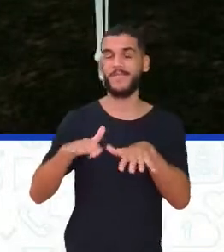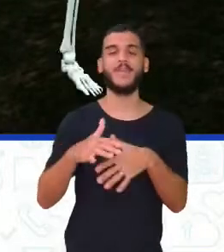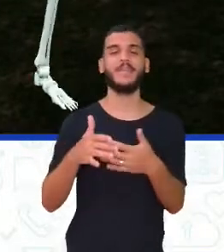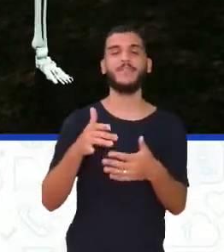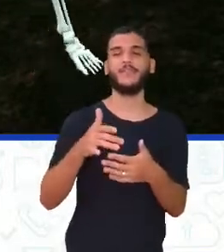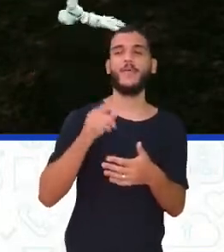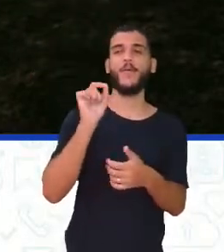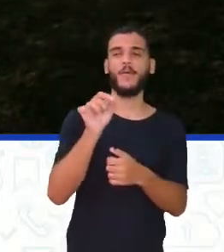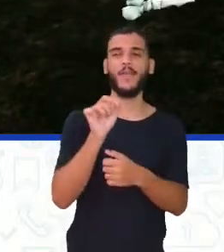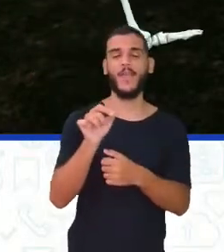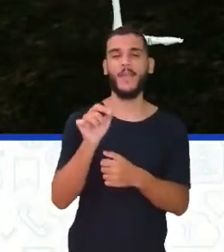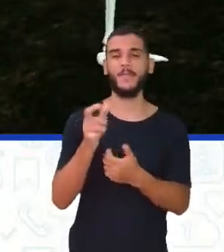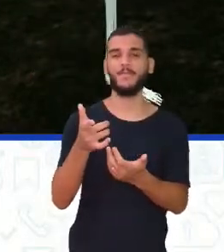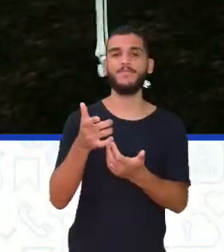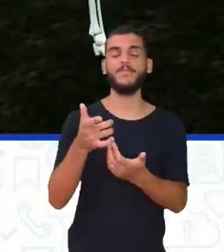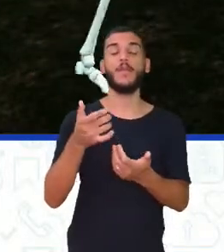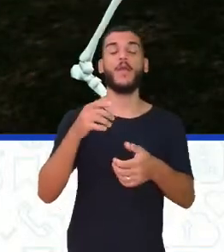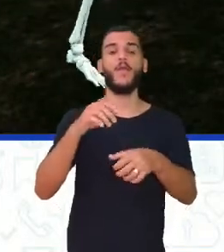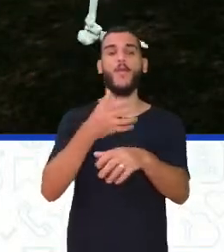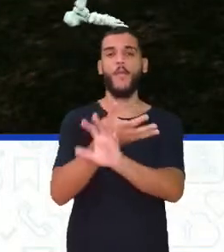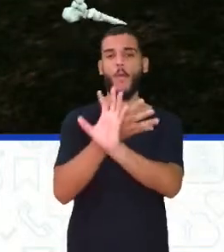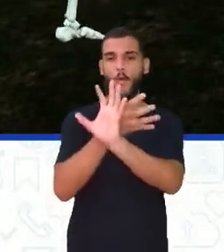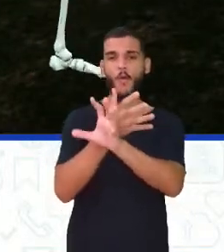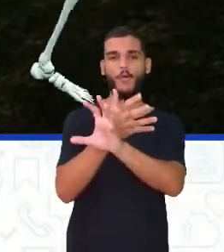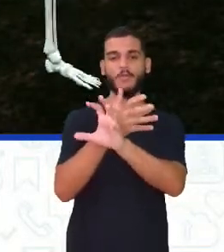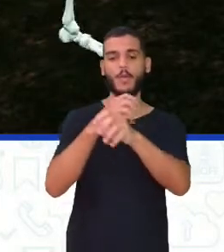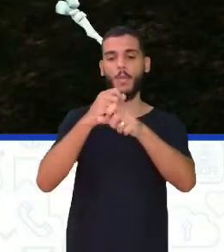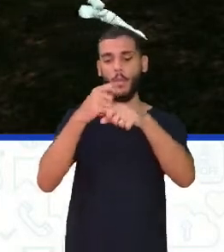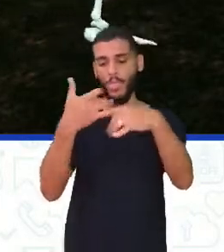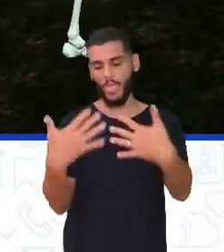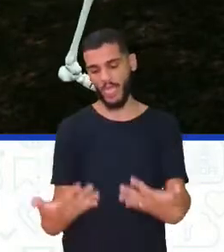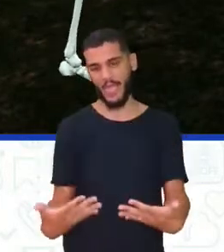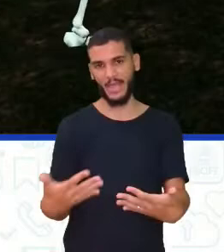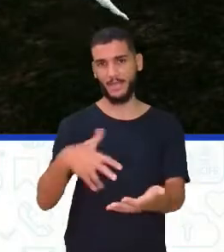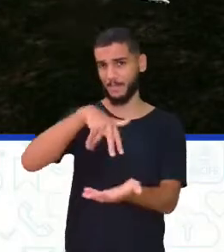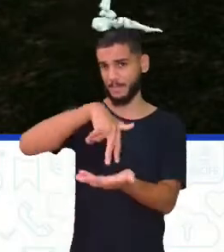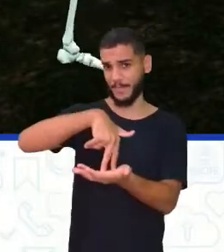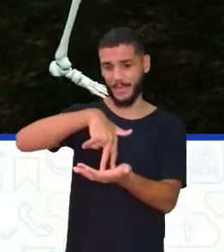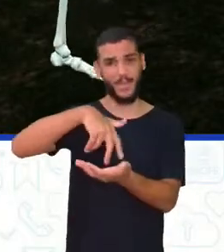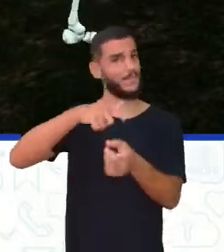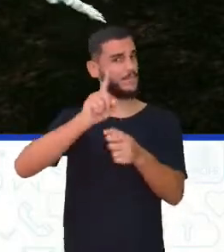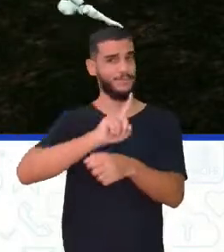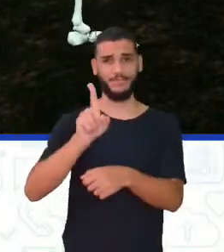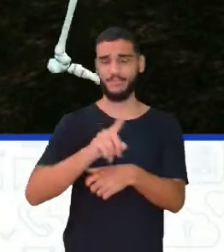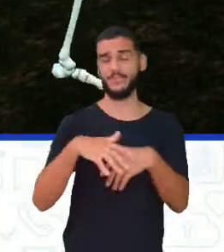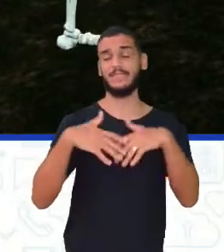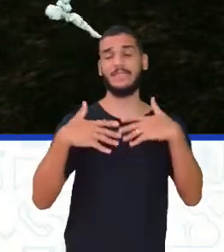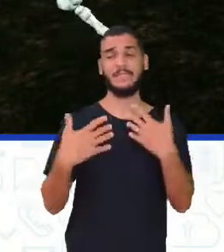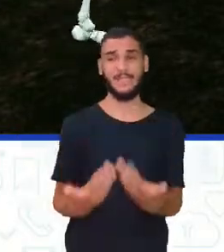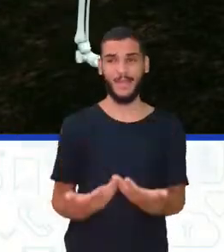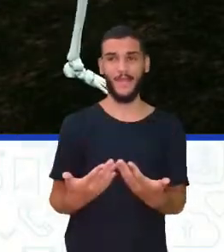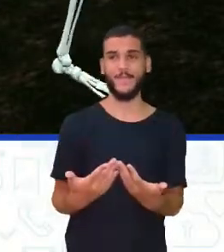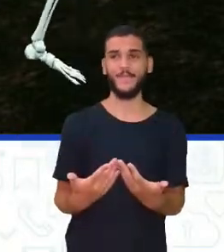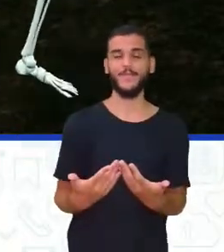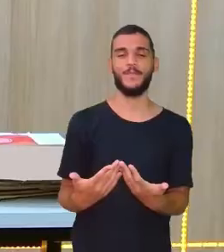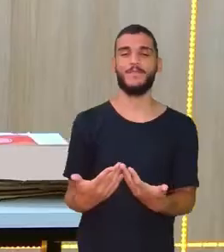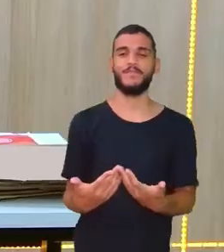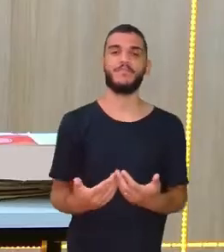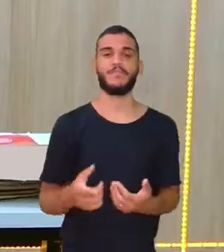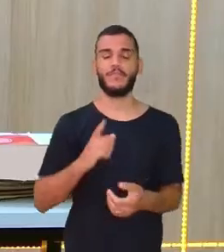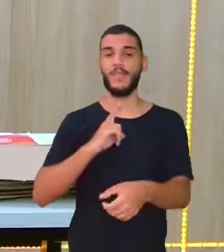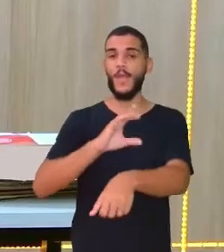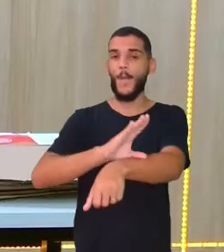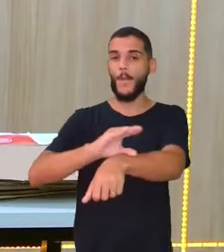assim, os ossos cairiam todos no chão, eu acho que não ficaria nem erguido, né? Mas aí, graças à questão aí